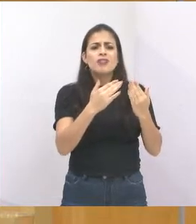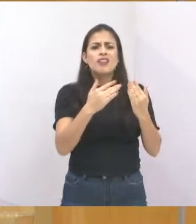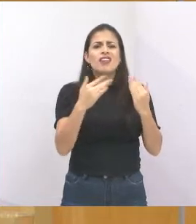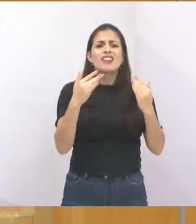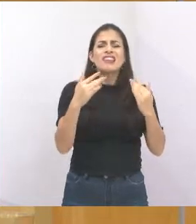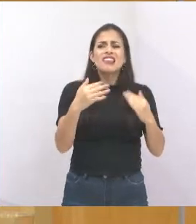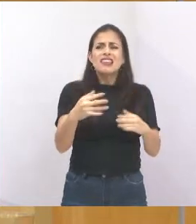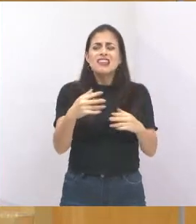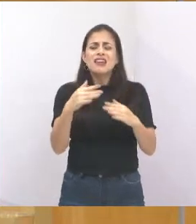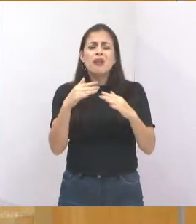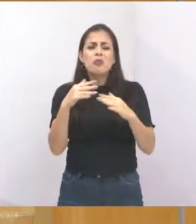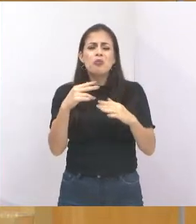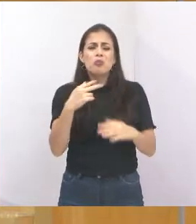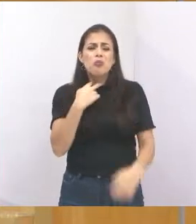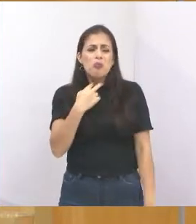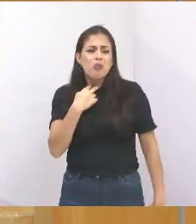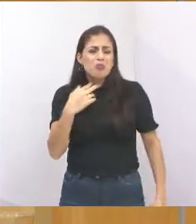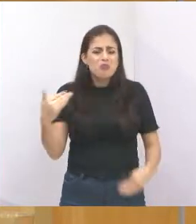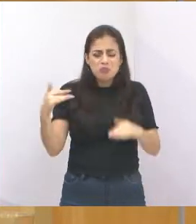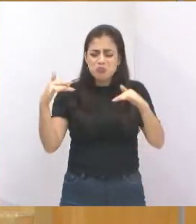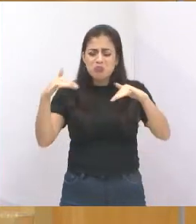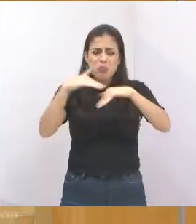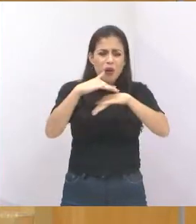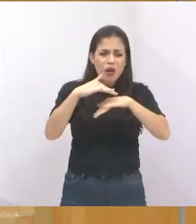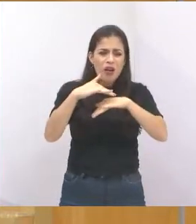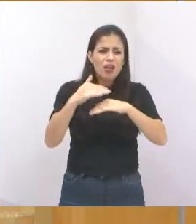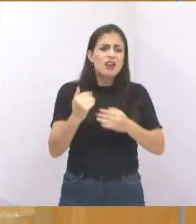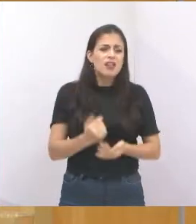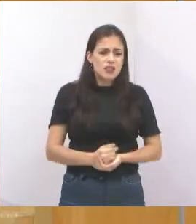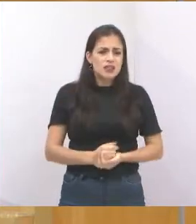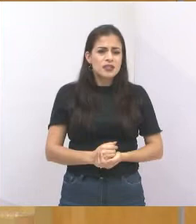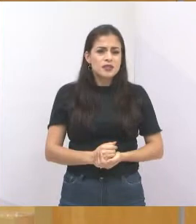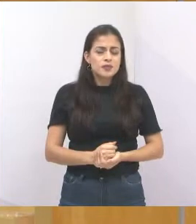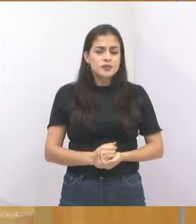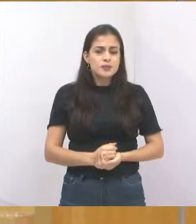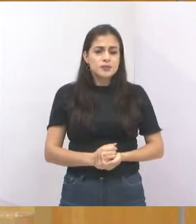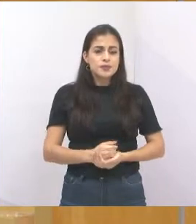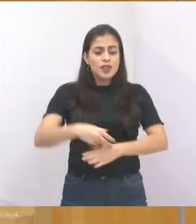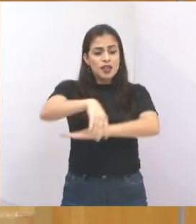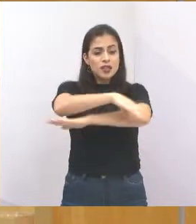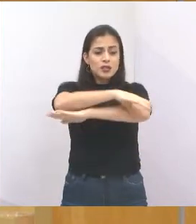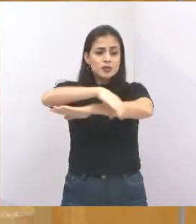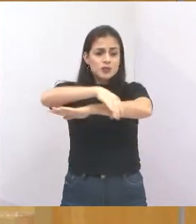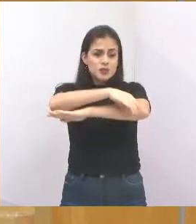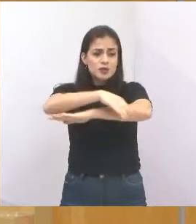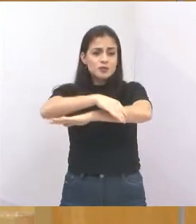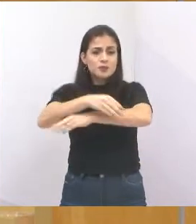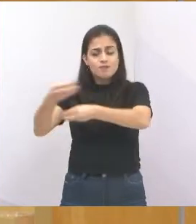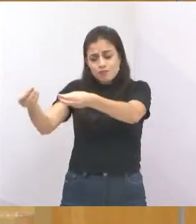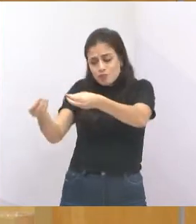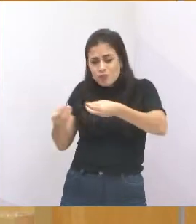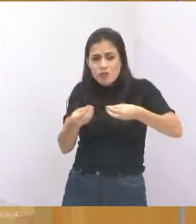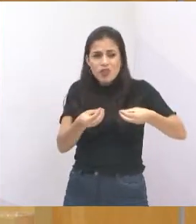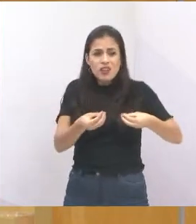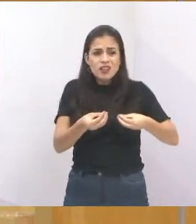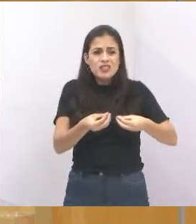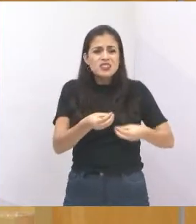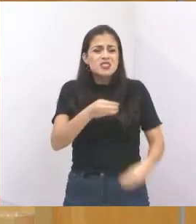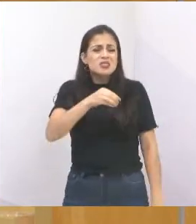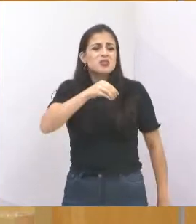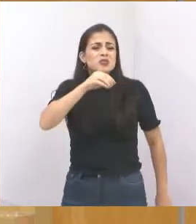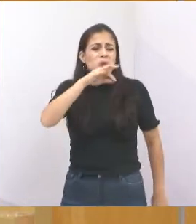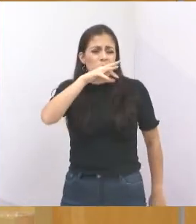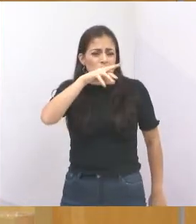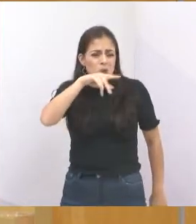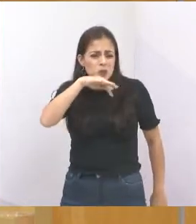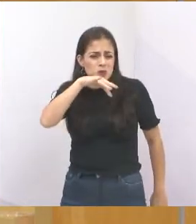passeio público interferindo no calçamento tá trazendo até mesmo um odor